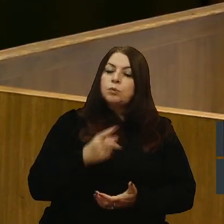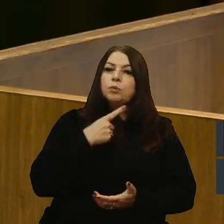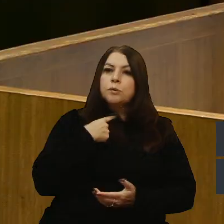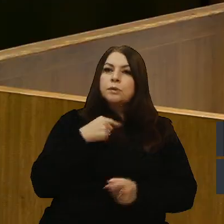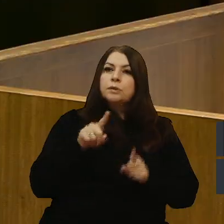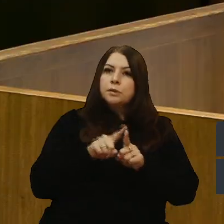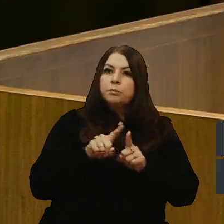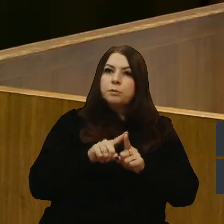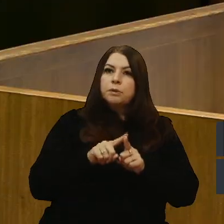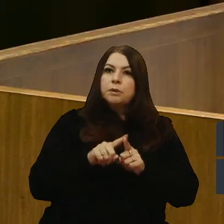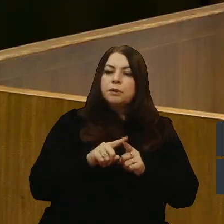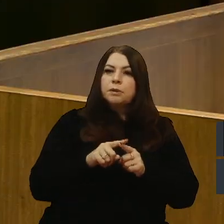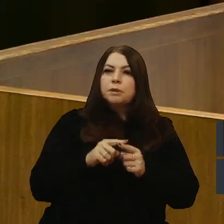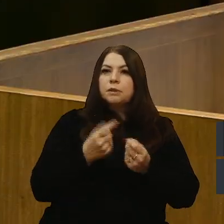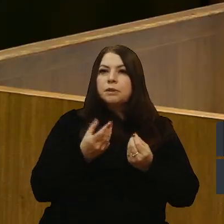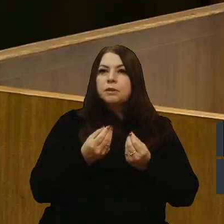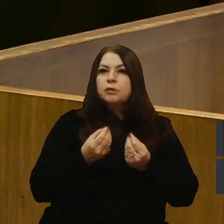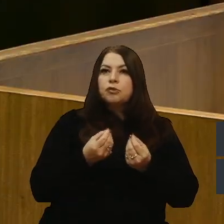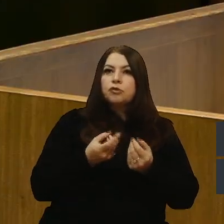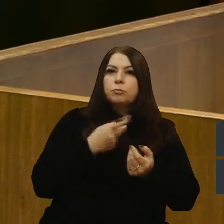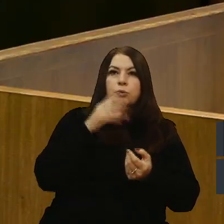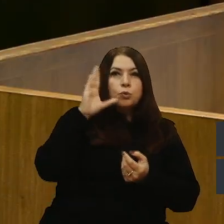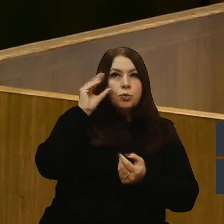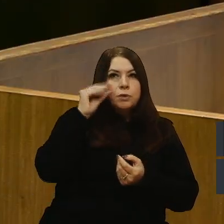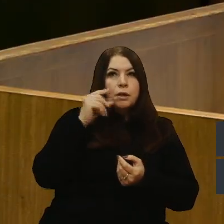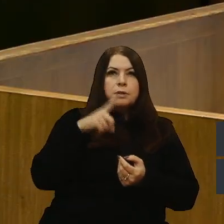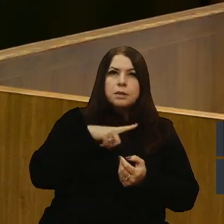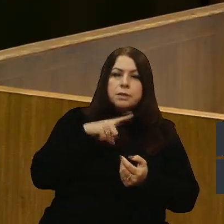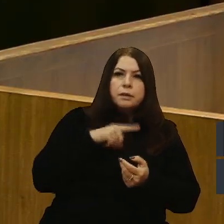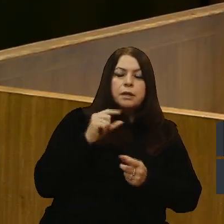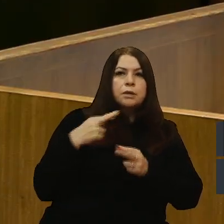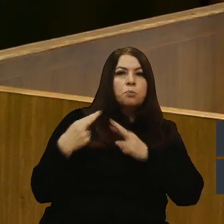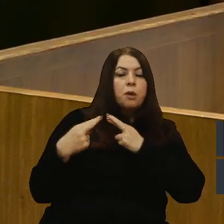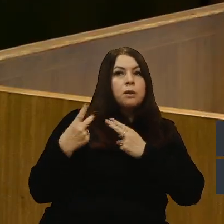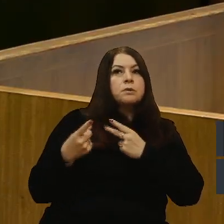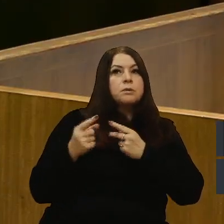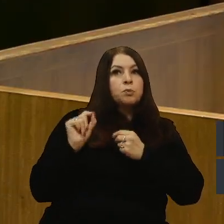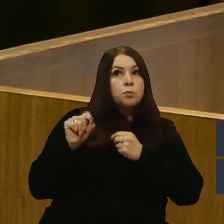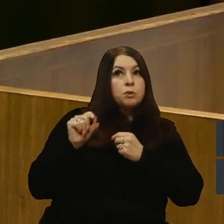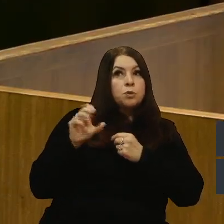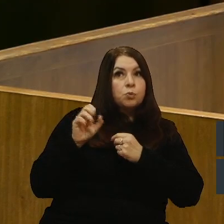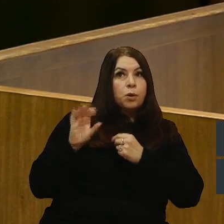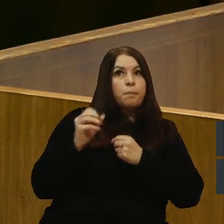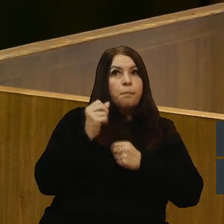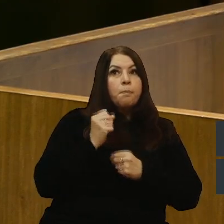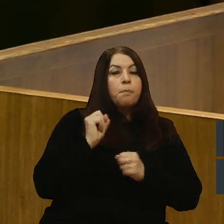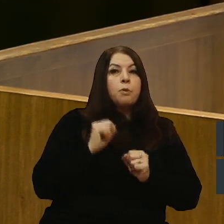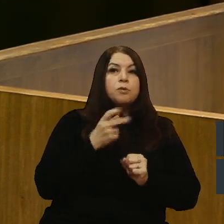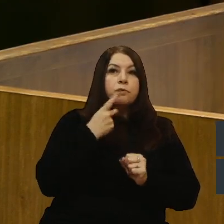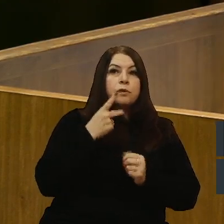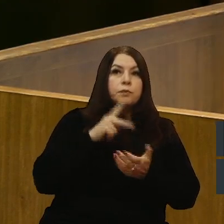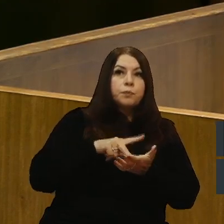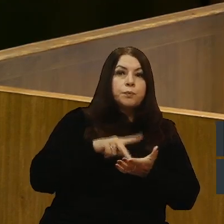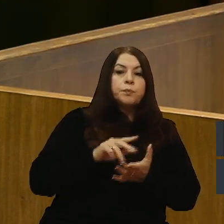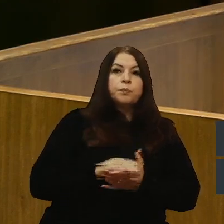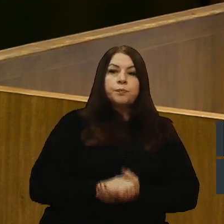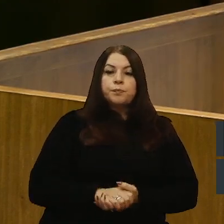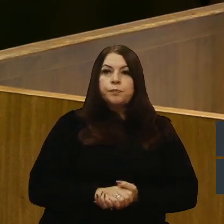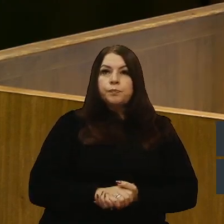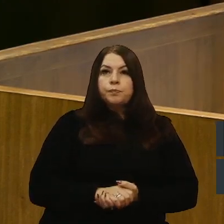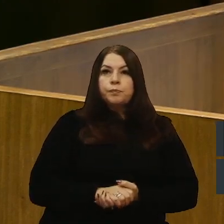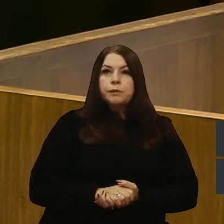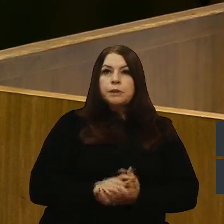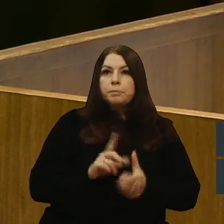de sanar algumas curiosidades que as pessoas têm em relação ao caso, o que eu posso falar de fato, né?